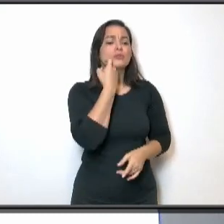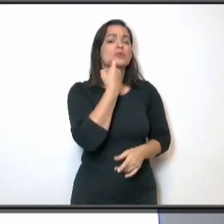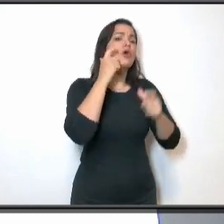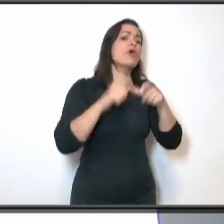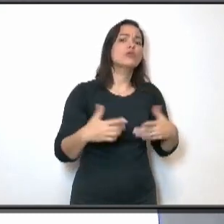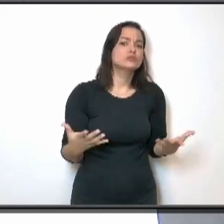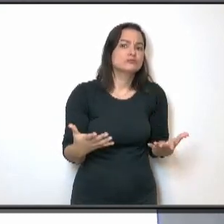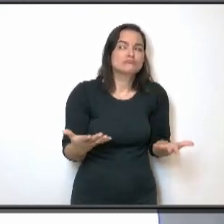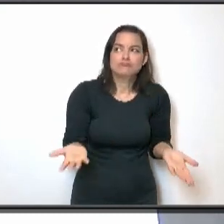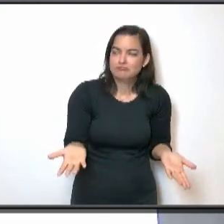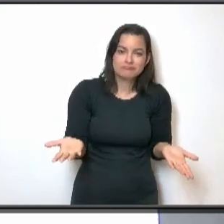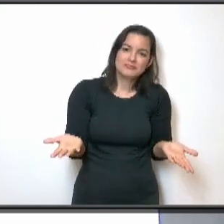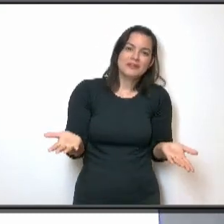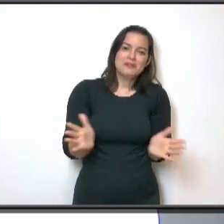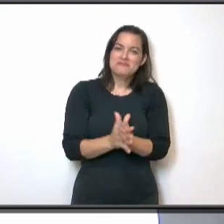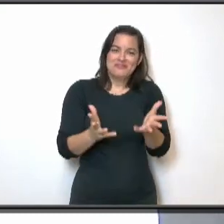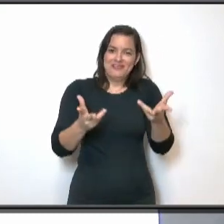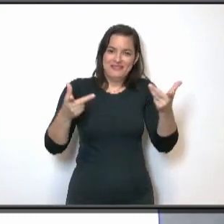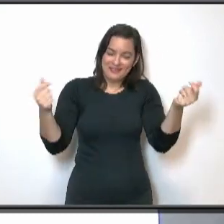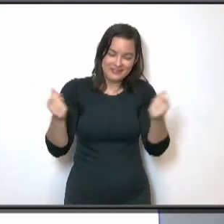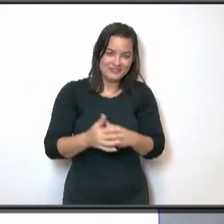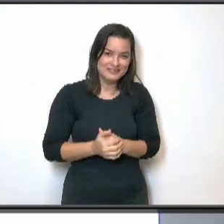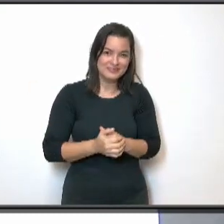Parte do milagre. O pão.